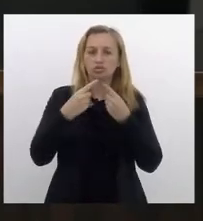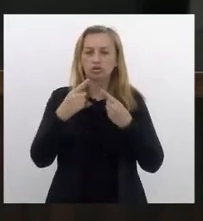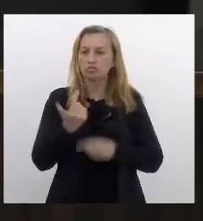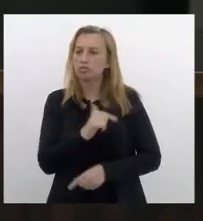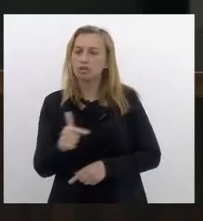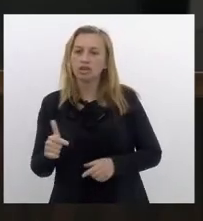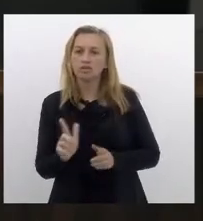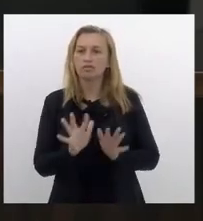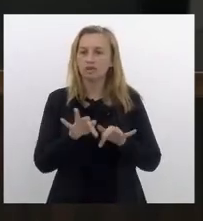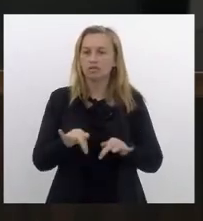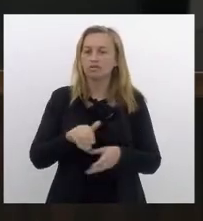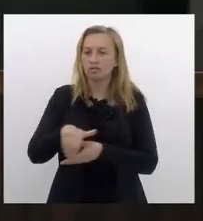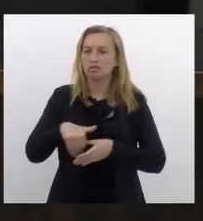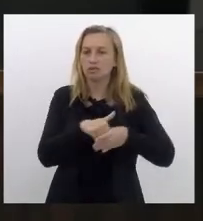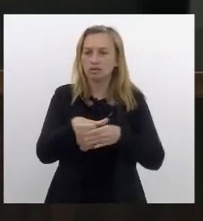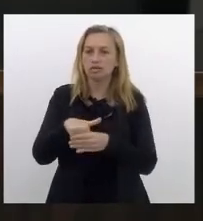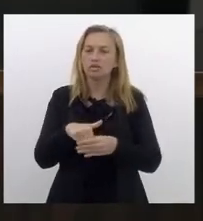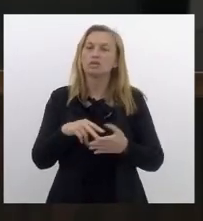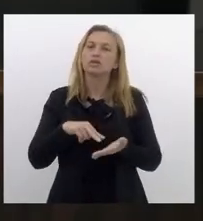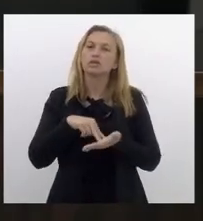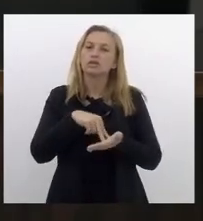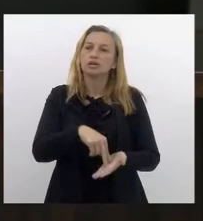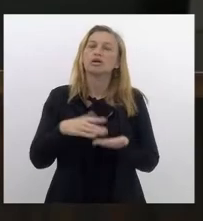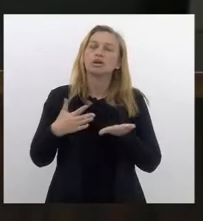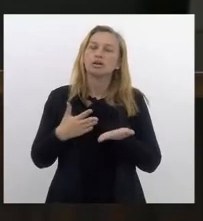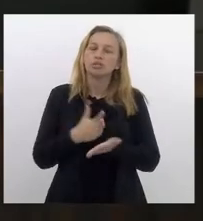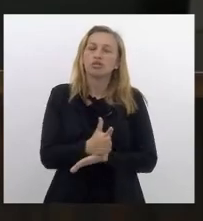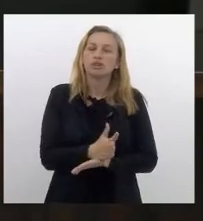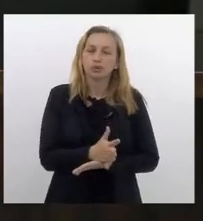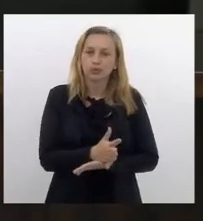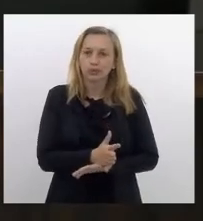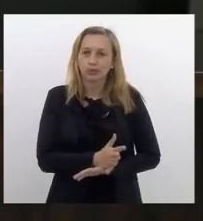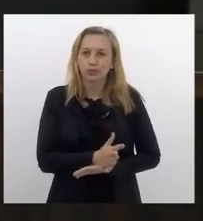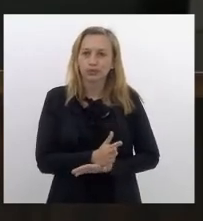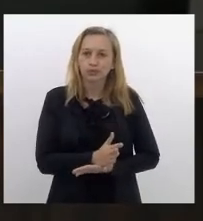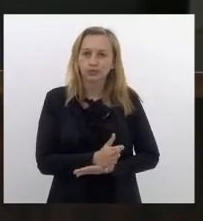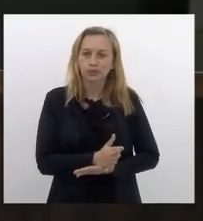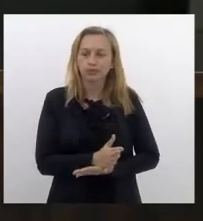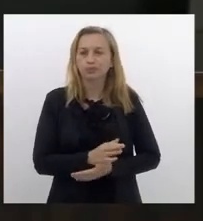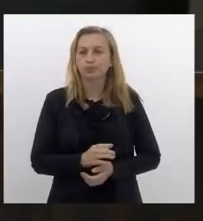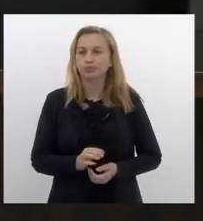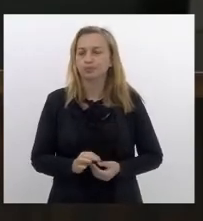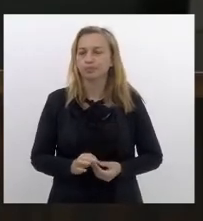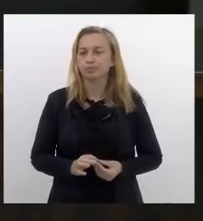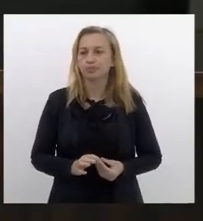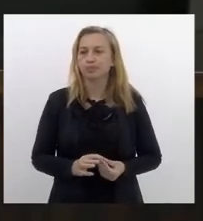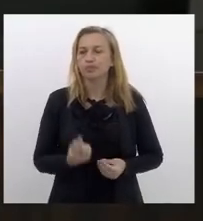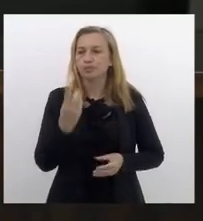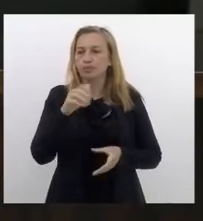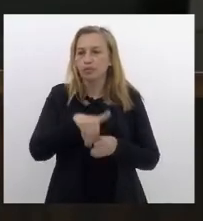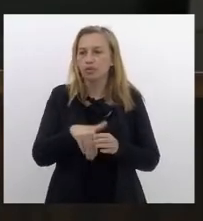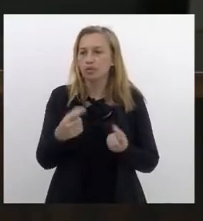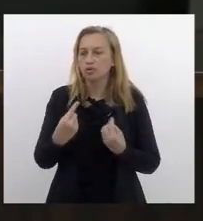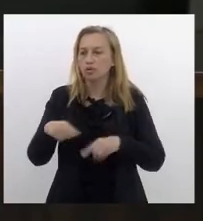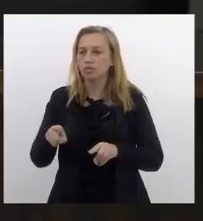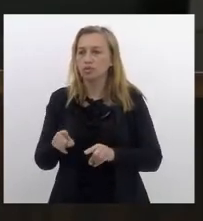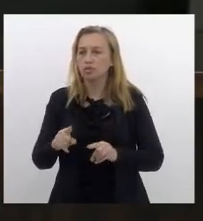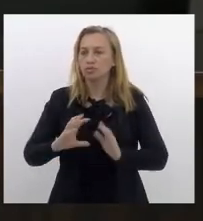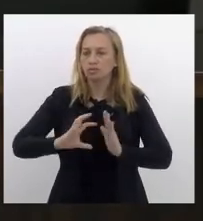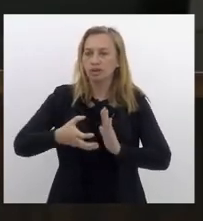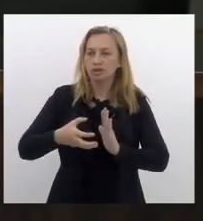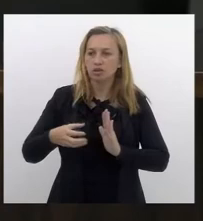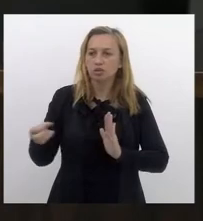encerrada a discussão, em votação. Os senhores que aprovam, permaneçam como estão. Aprovado, vai à promulgação com voto pela abstenção